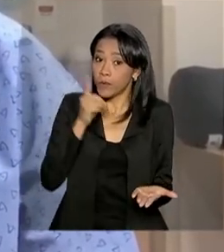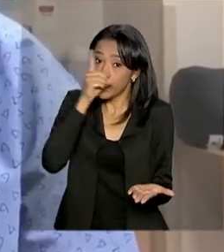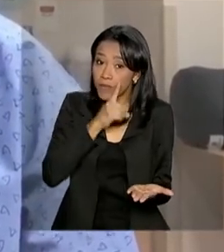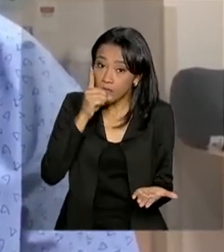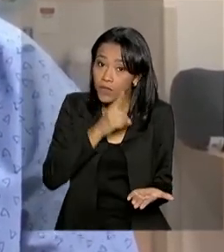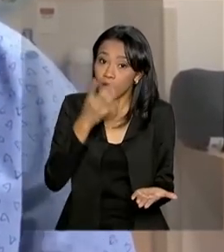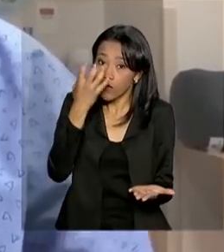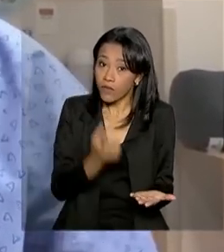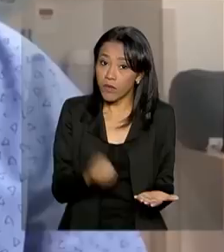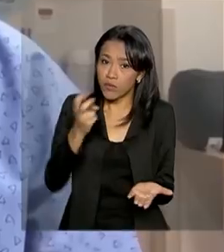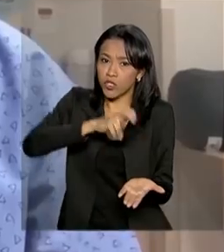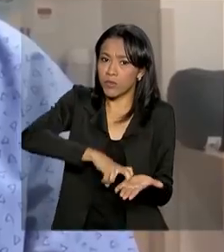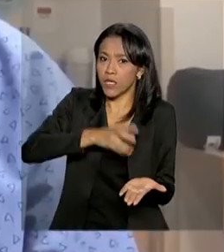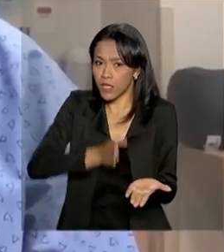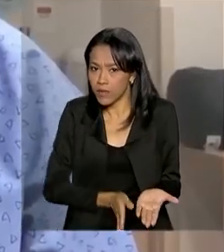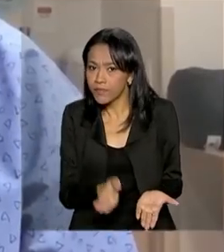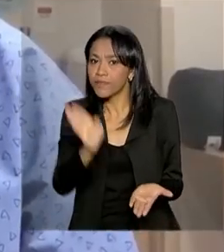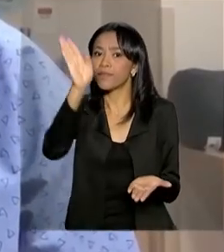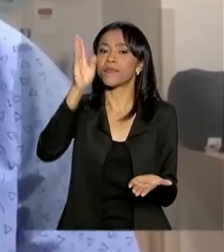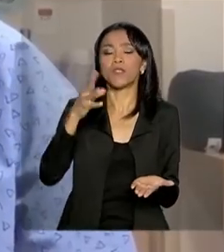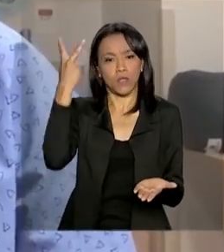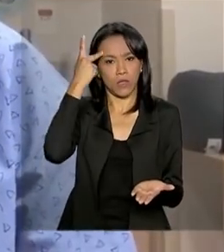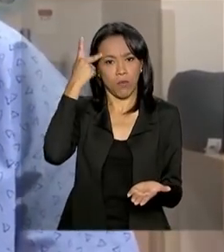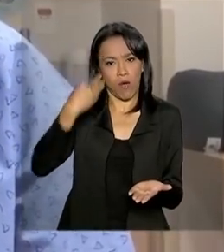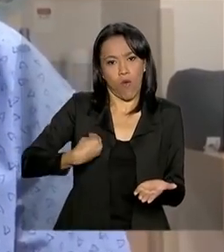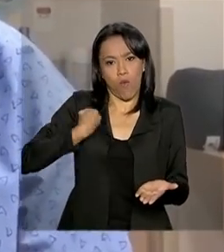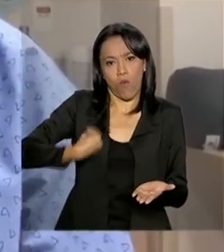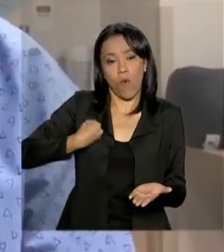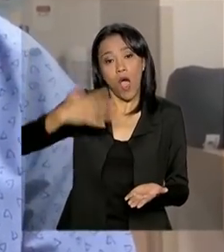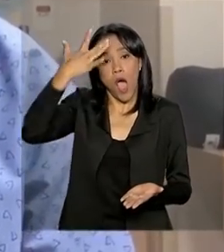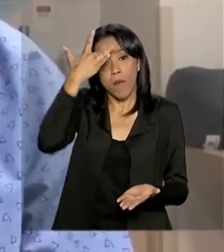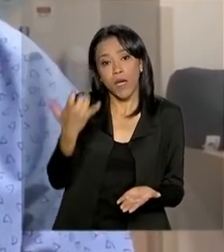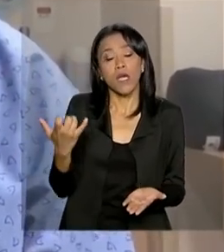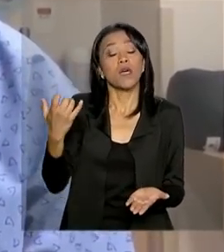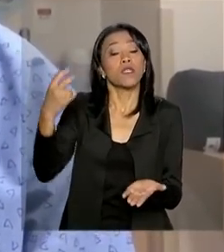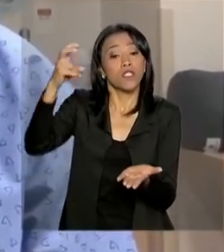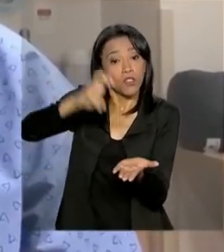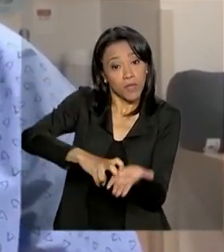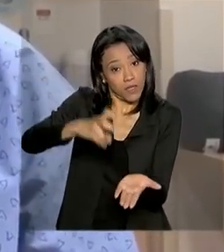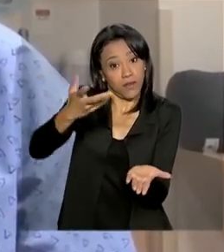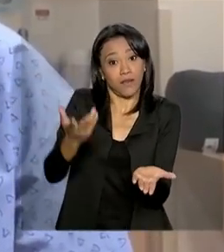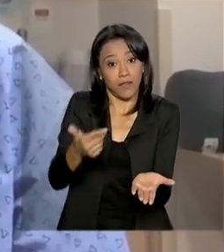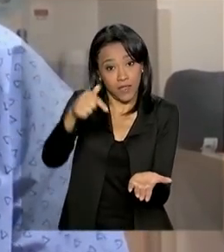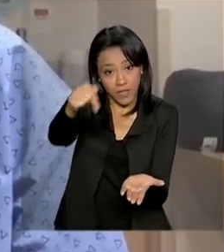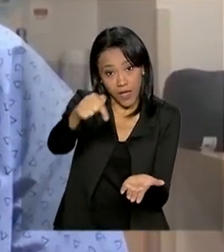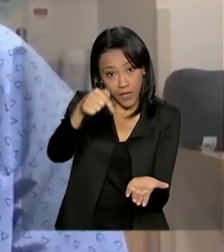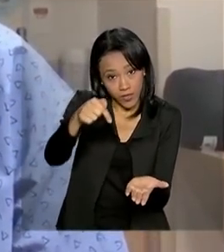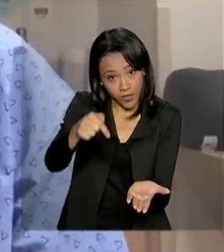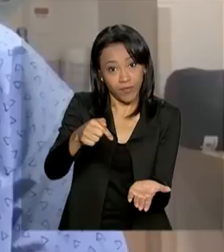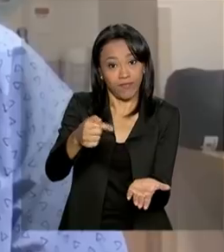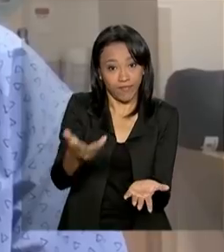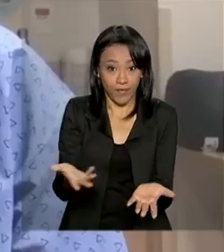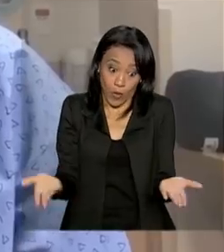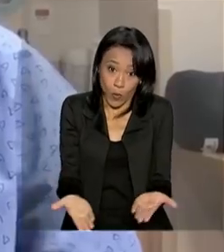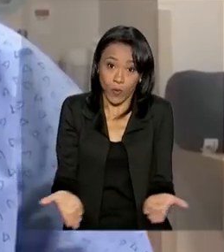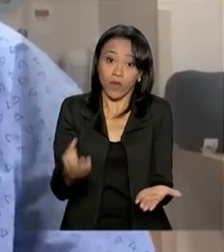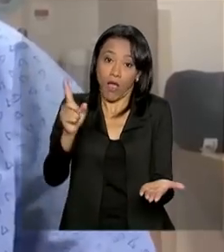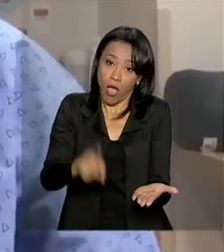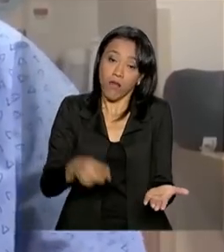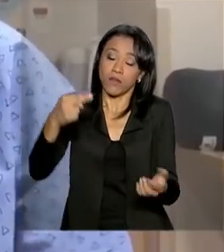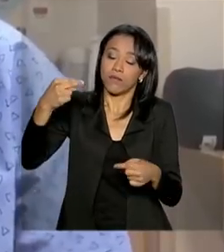de manhã para São Paulo, estou aqui em São Paulo, no Albert Einstein, onde amanhã, a partir das 7 da manhã, eu devo ser submetido à